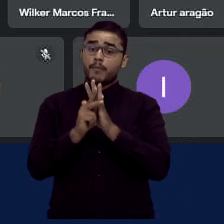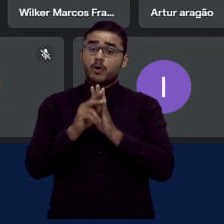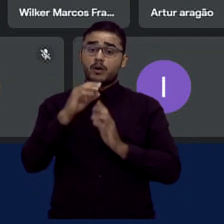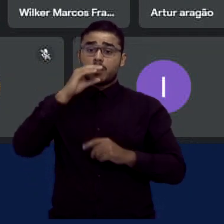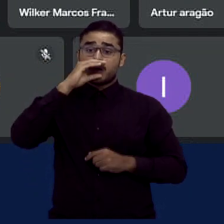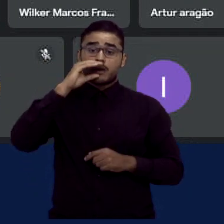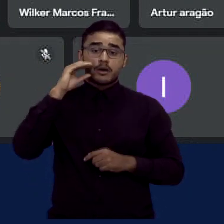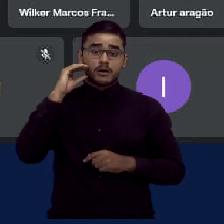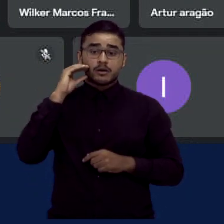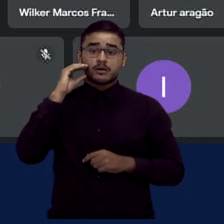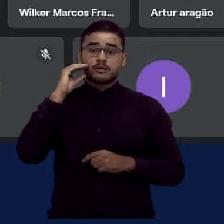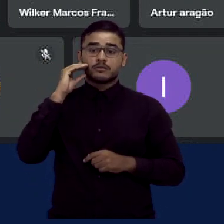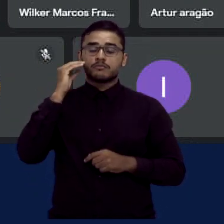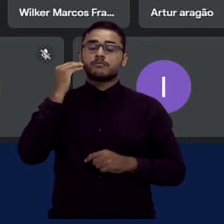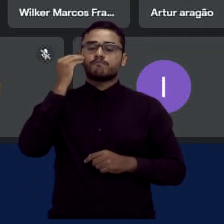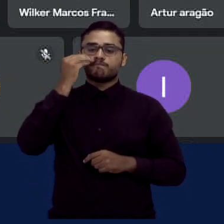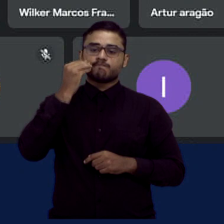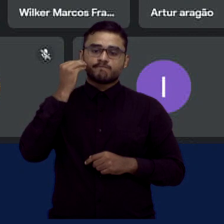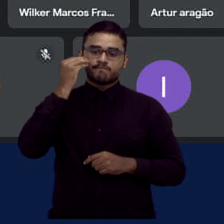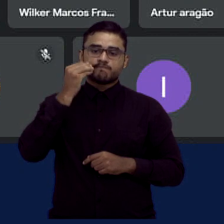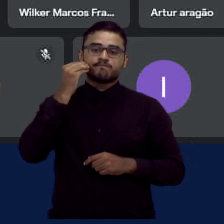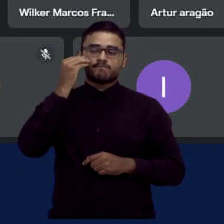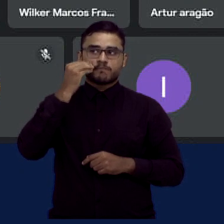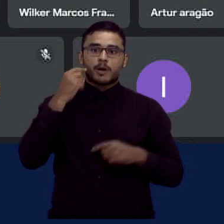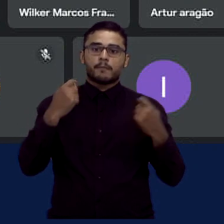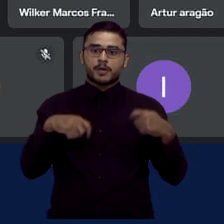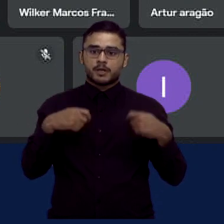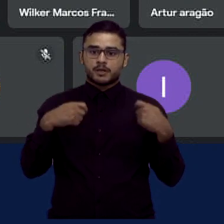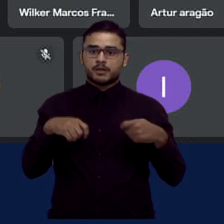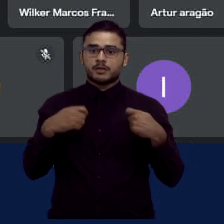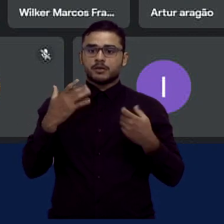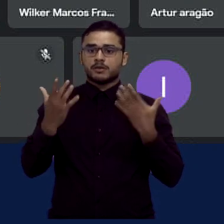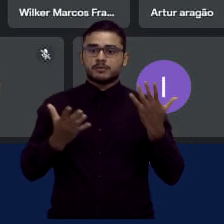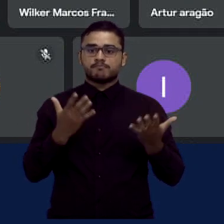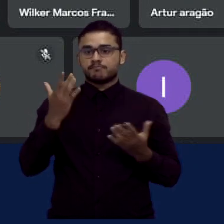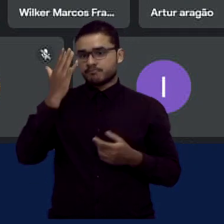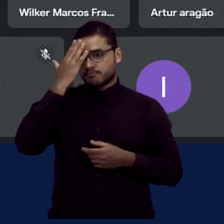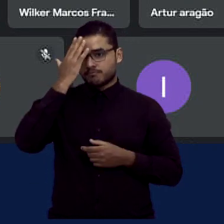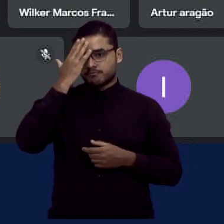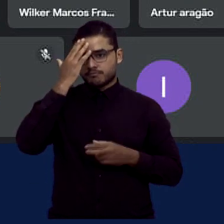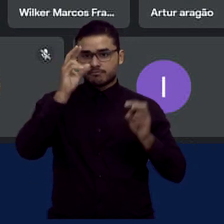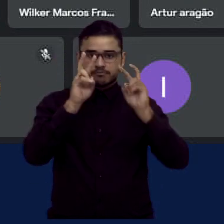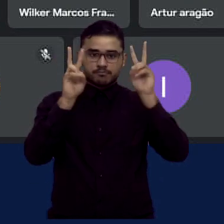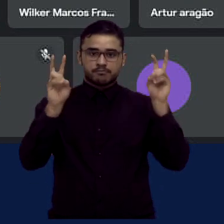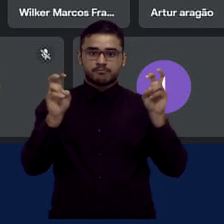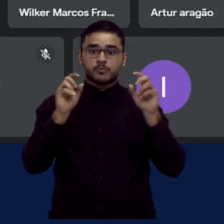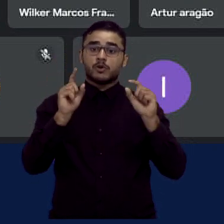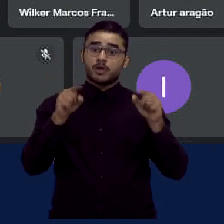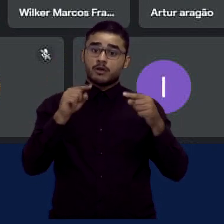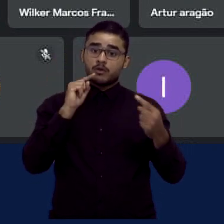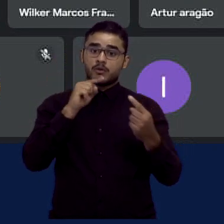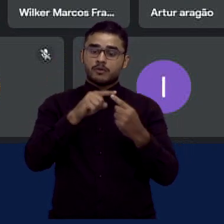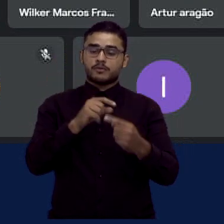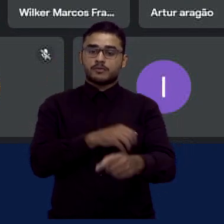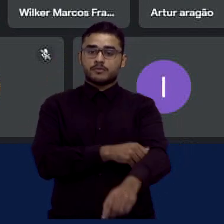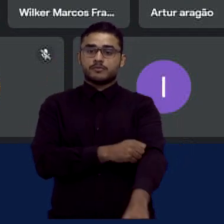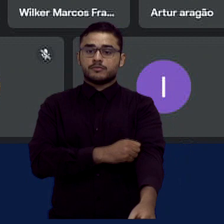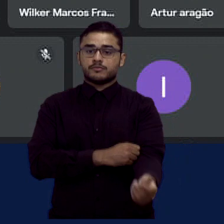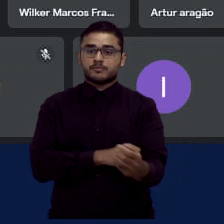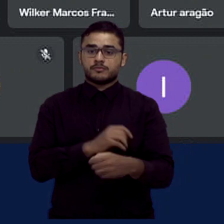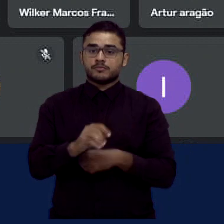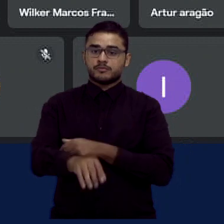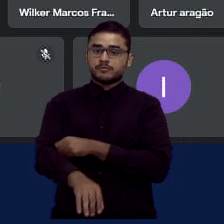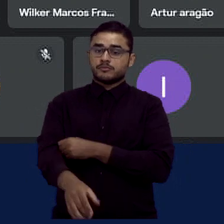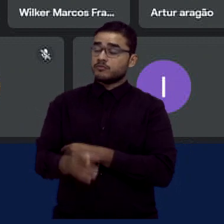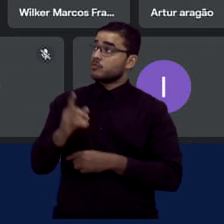público que tivesse uma vivência e entendesse essa culpa, né? Já